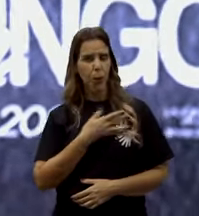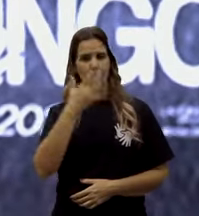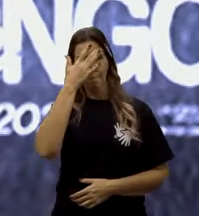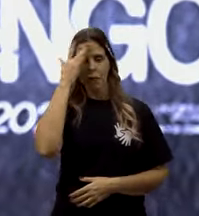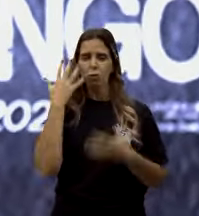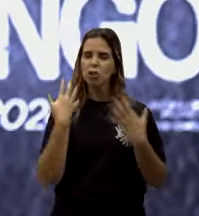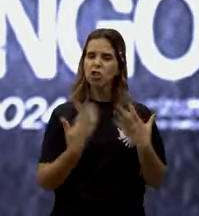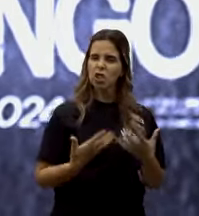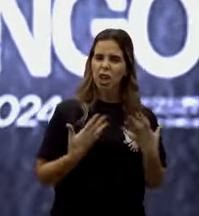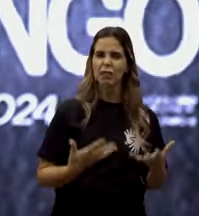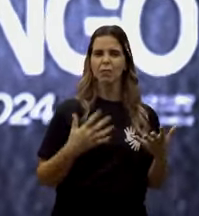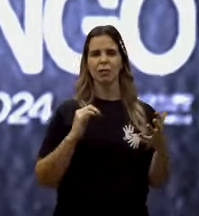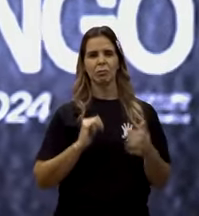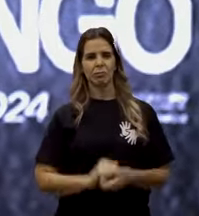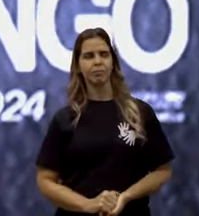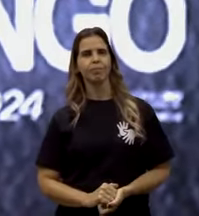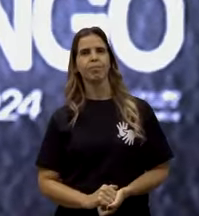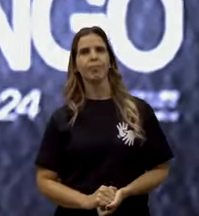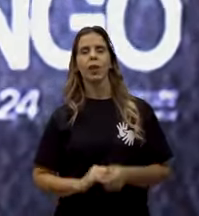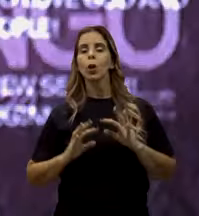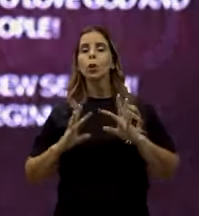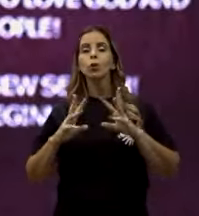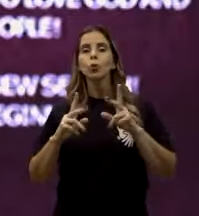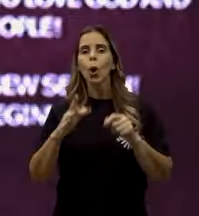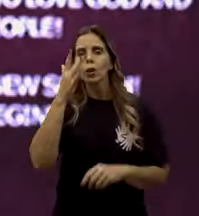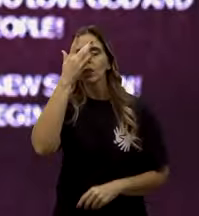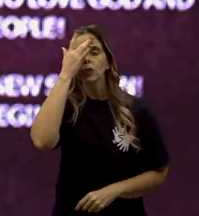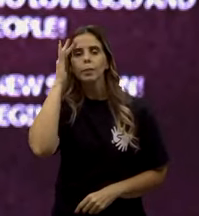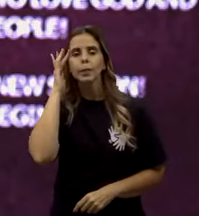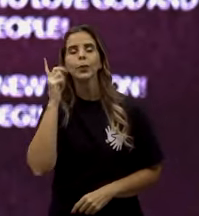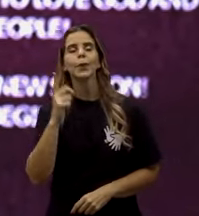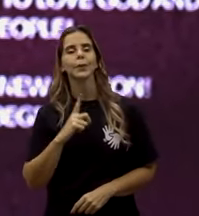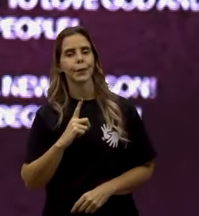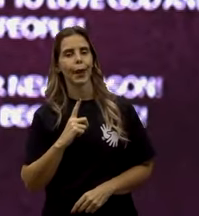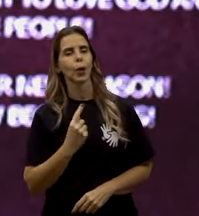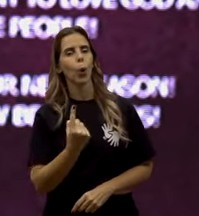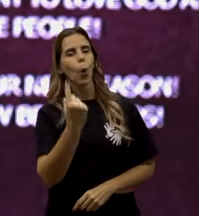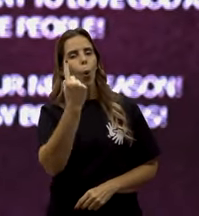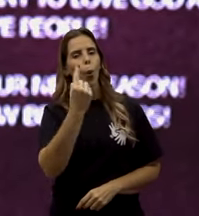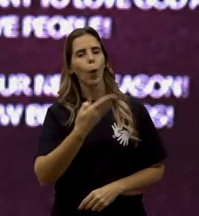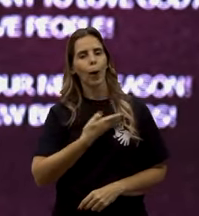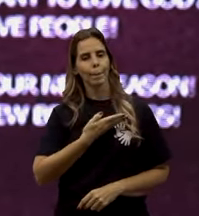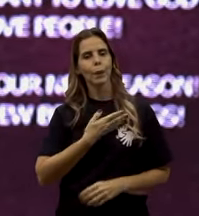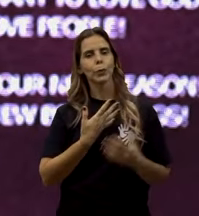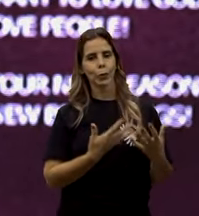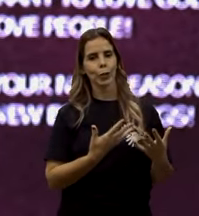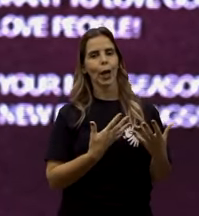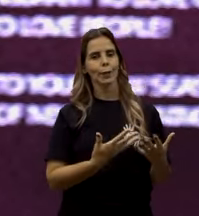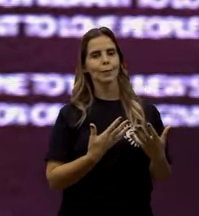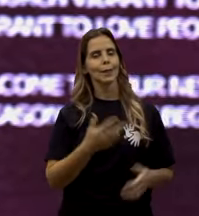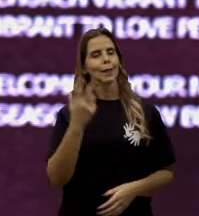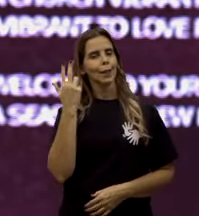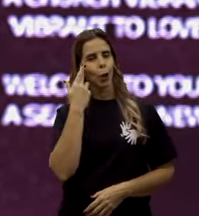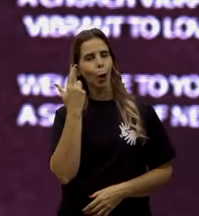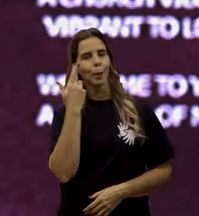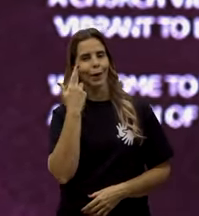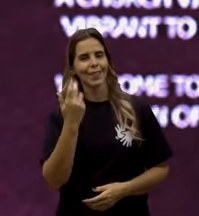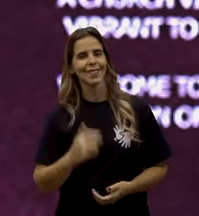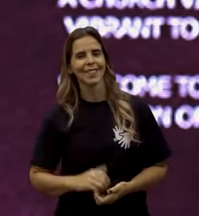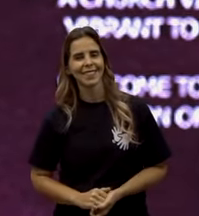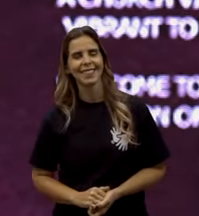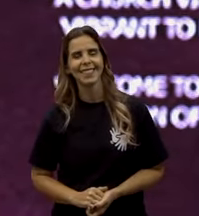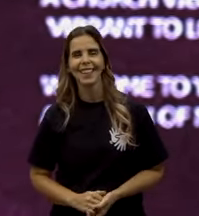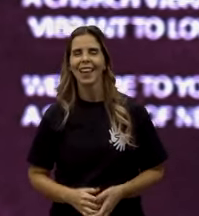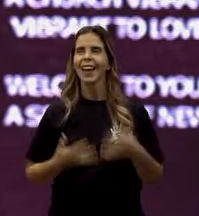chata tá lá todo mundo tem no grupo uma pessoa que a gente sabe que é chata é o famoso Cansativo